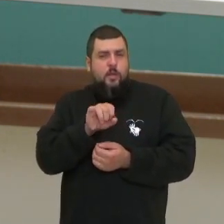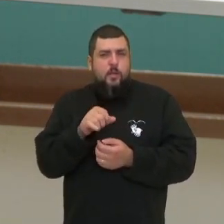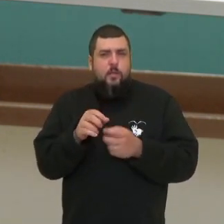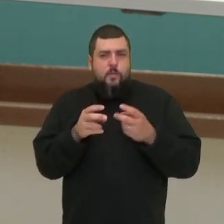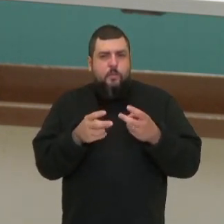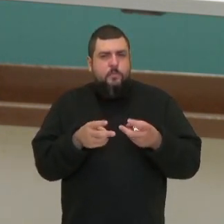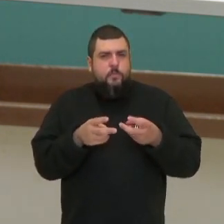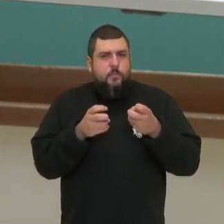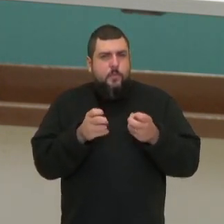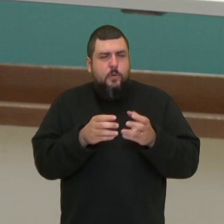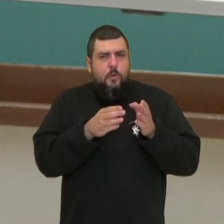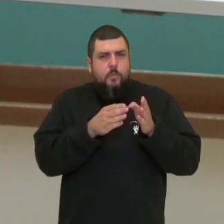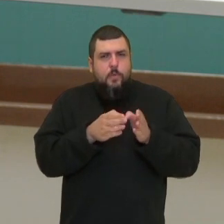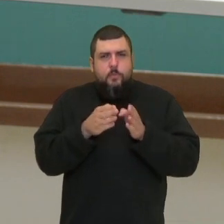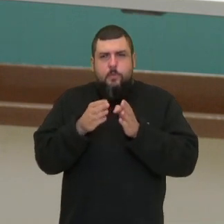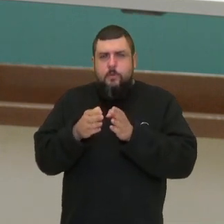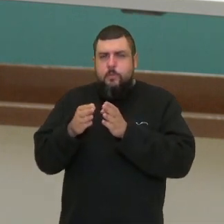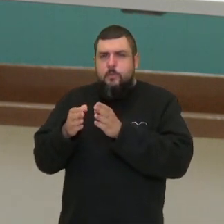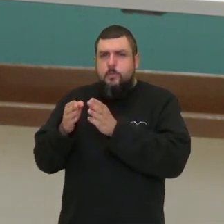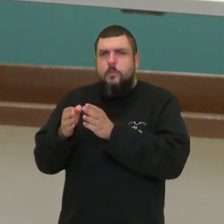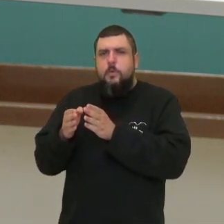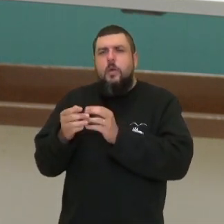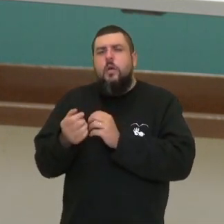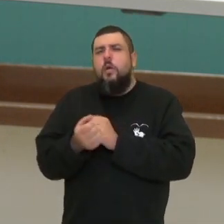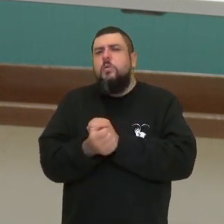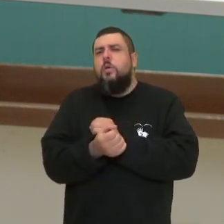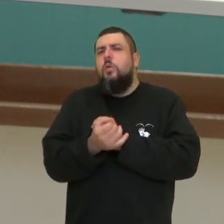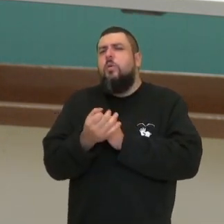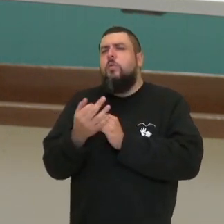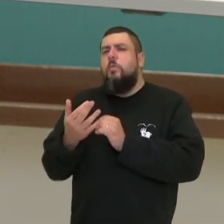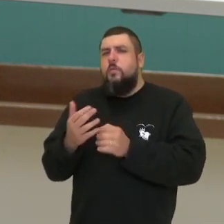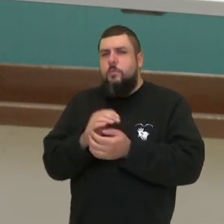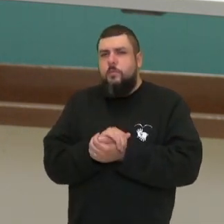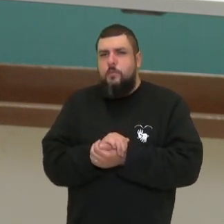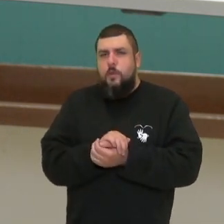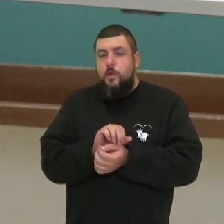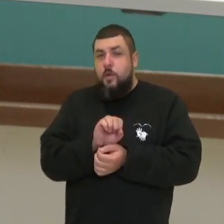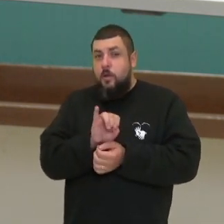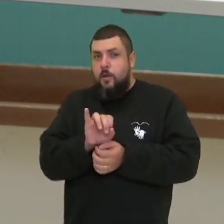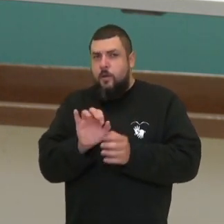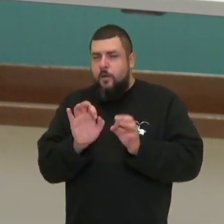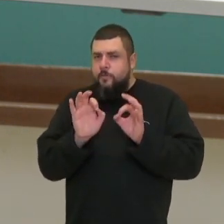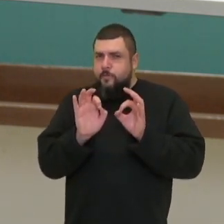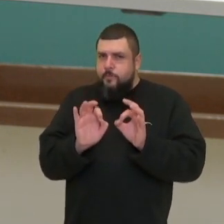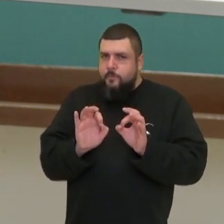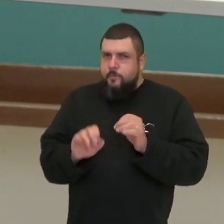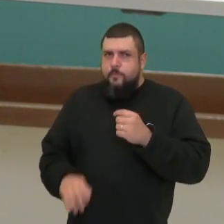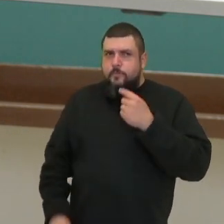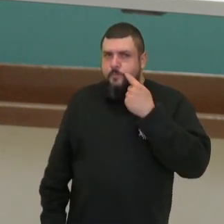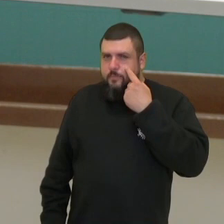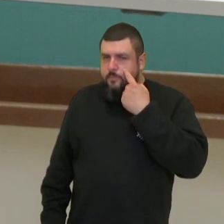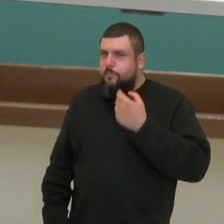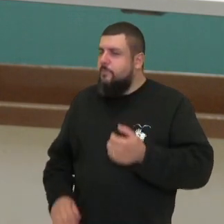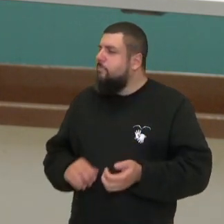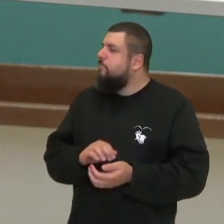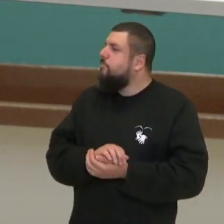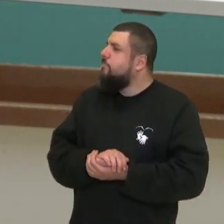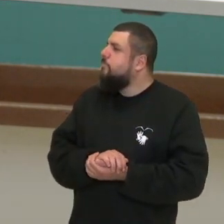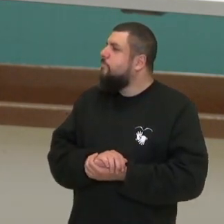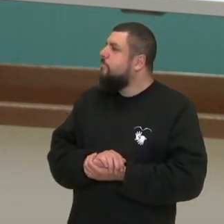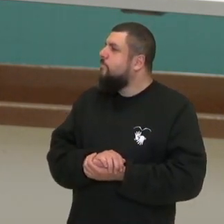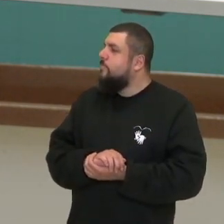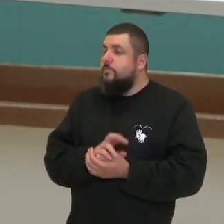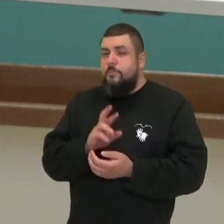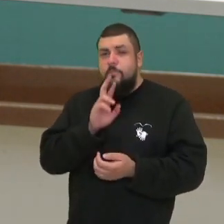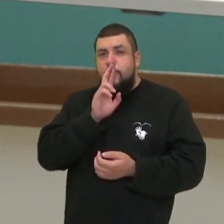para vocês seguir, quantas vocês conseguiram? Se fizeram tudo certo, foi 8. Concordam comigo?